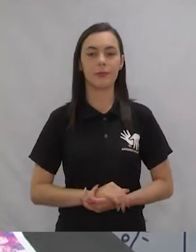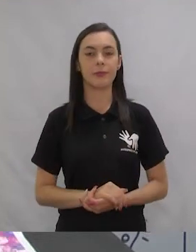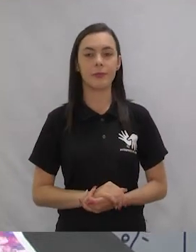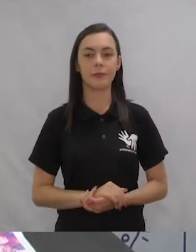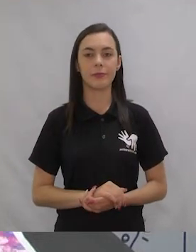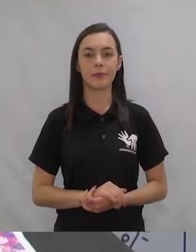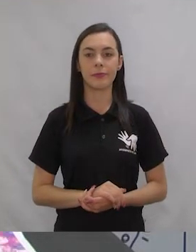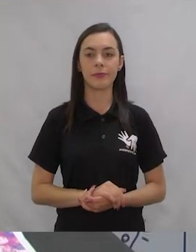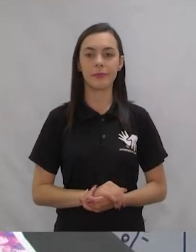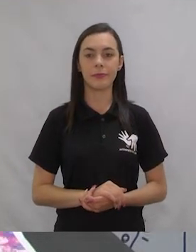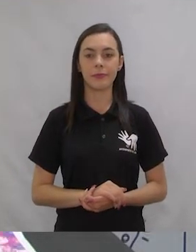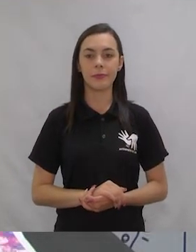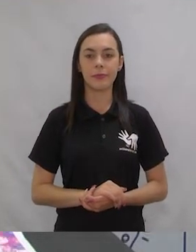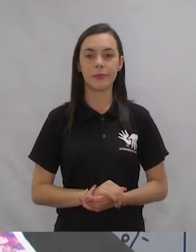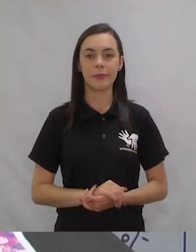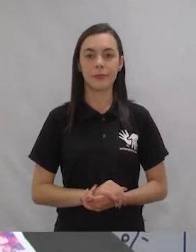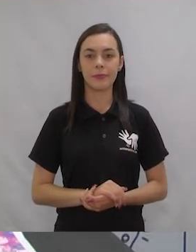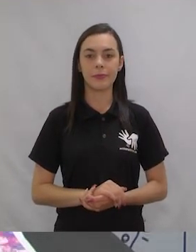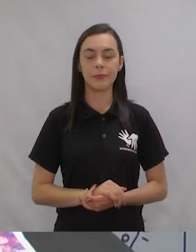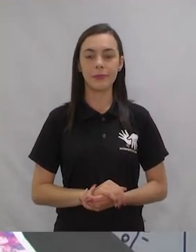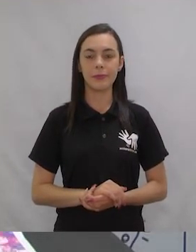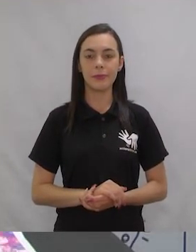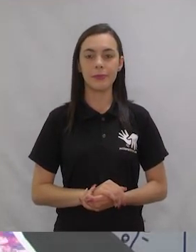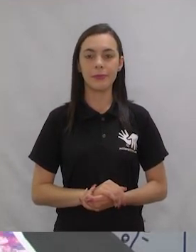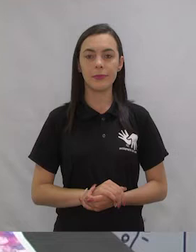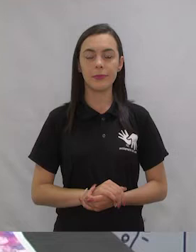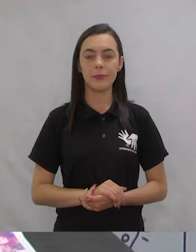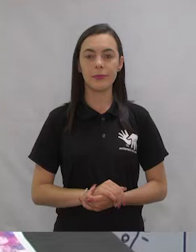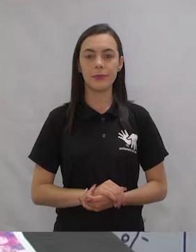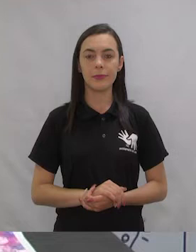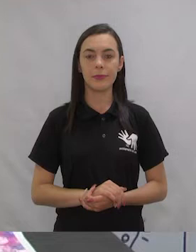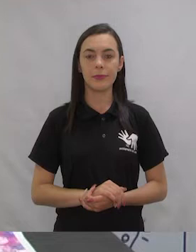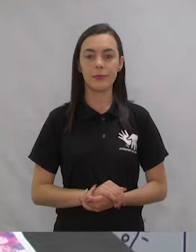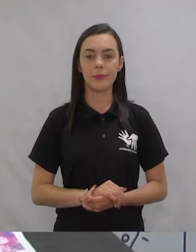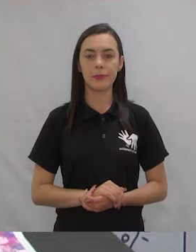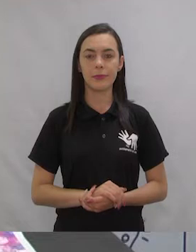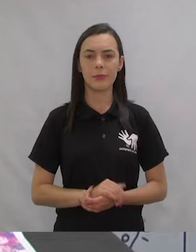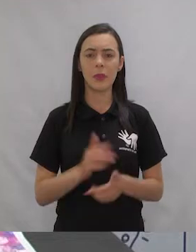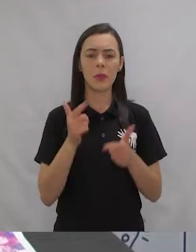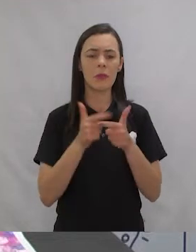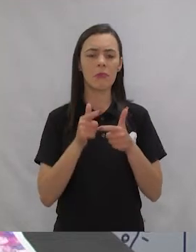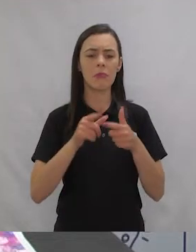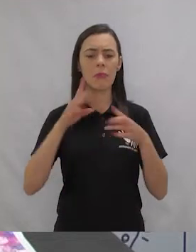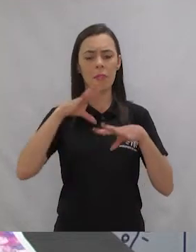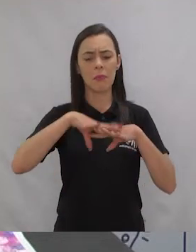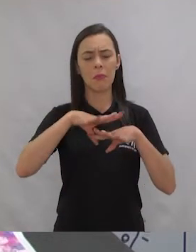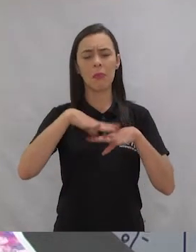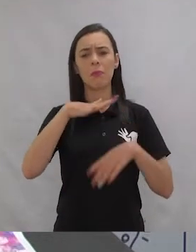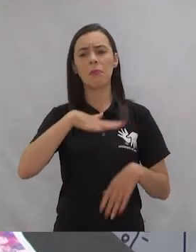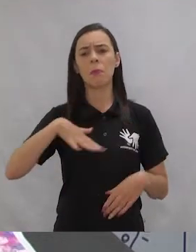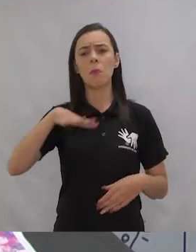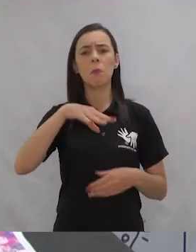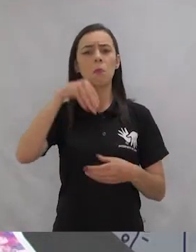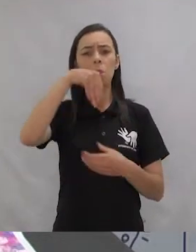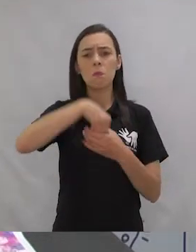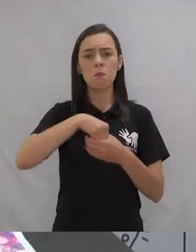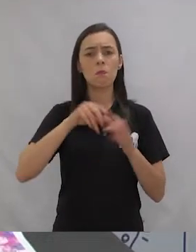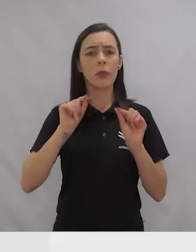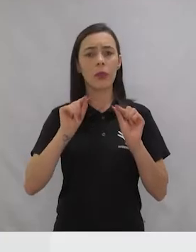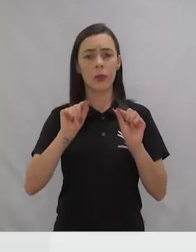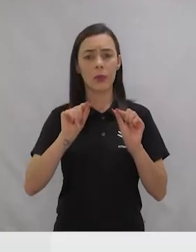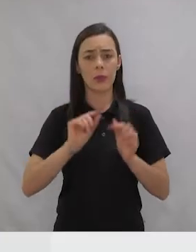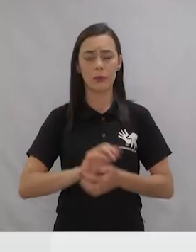Então, vamos lá. O que compõe, o que faz parte de uma situação problema? Vamos